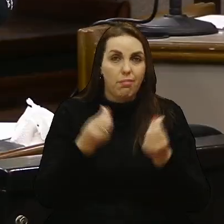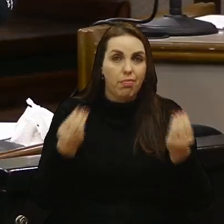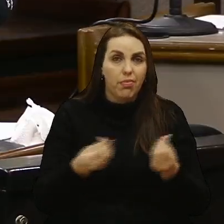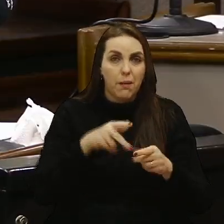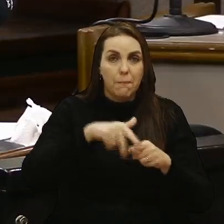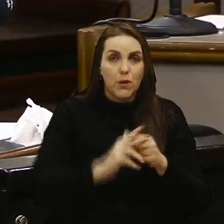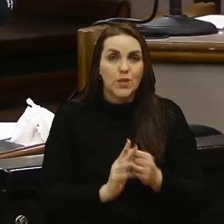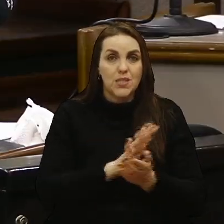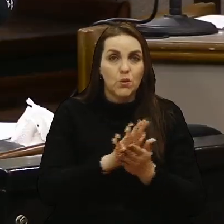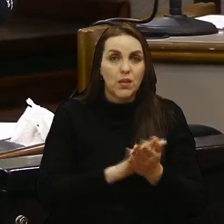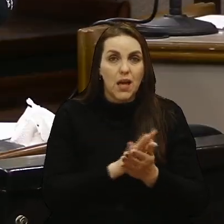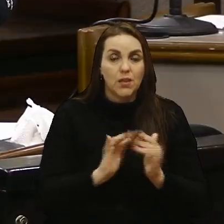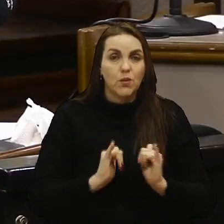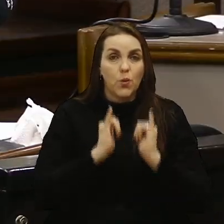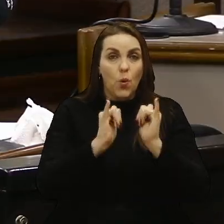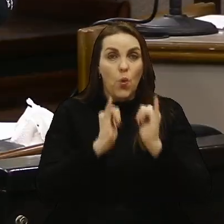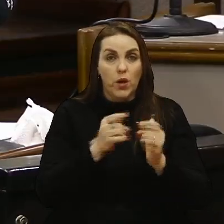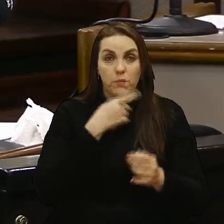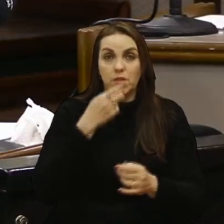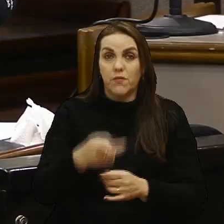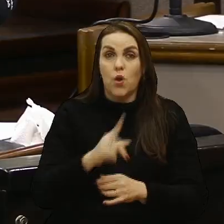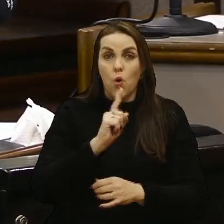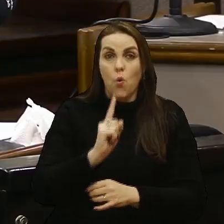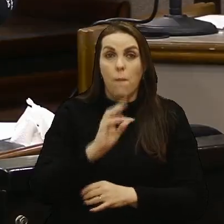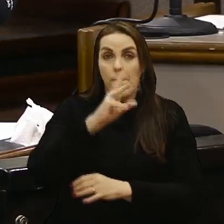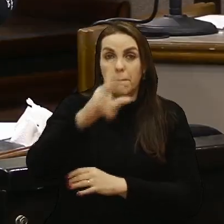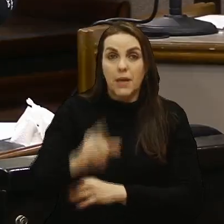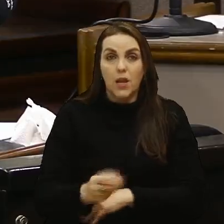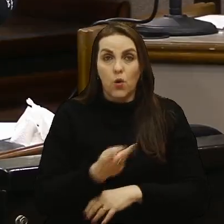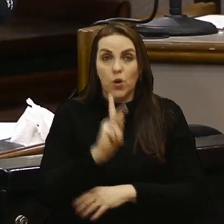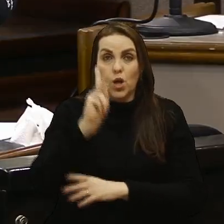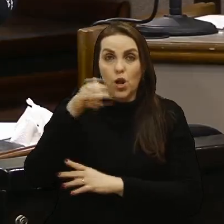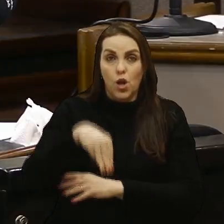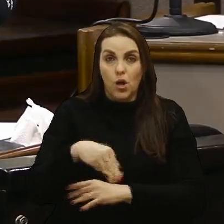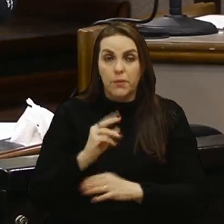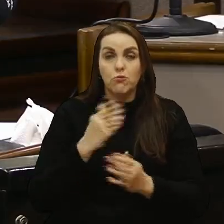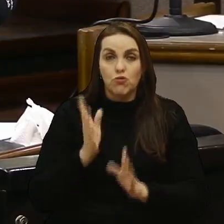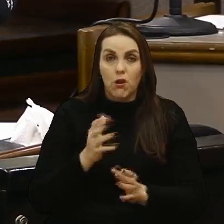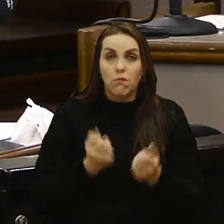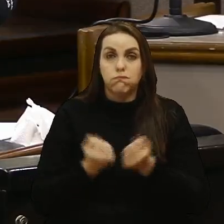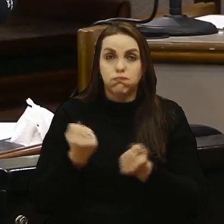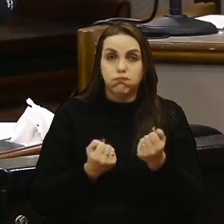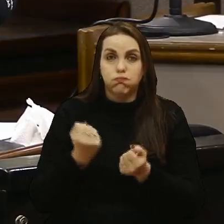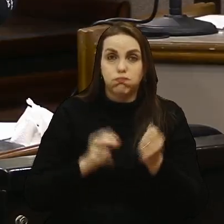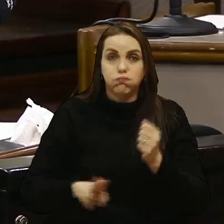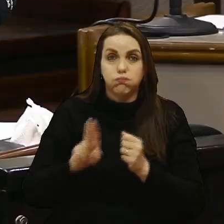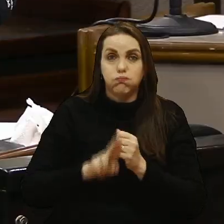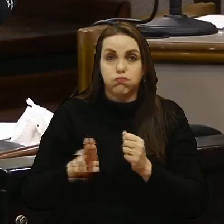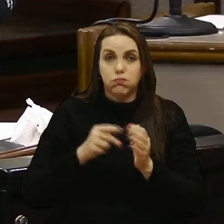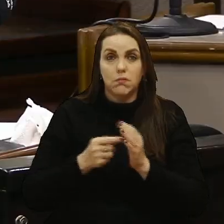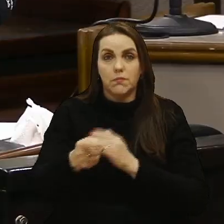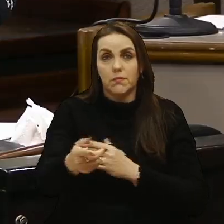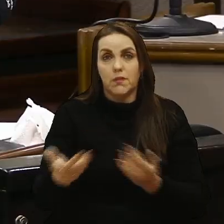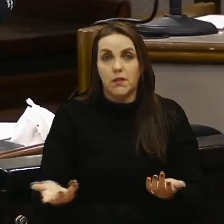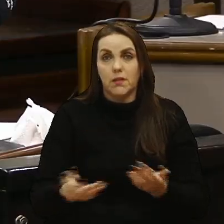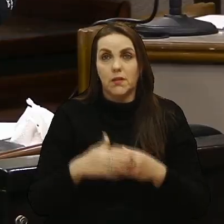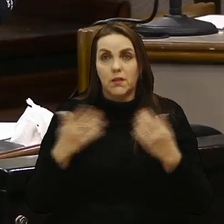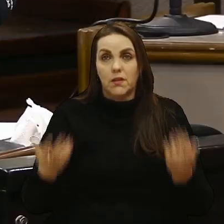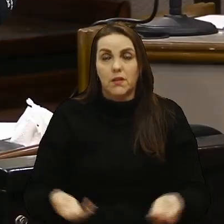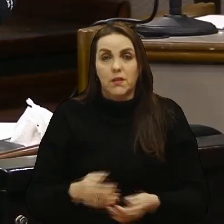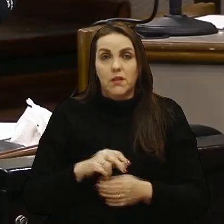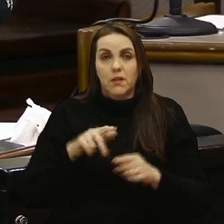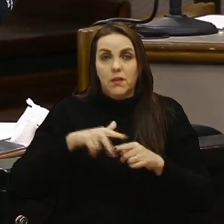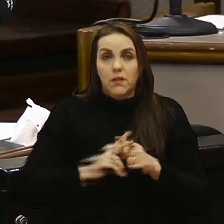Como tem ônibus ali, dito por eles, ali de 1 milhão e poucos de quilômetros, 2 milhões de quilômetros rodado, sem